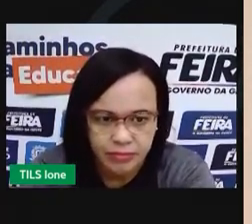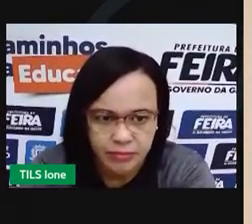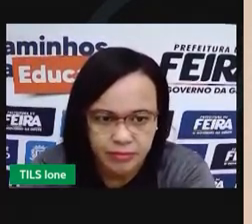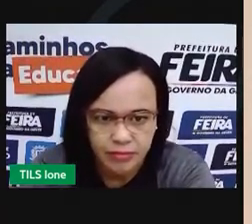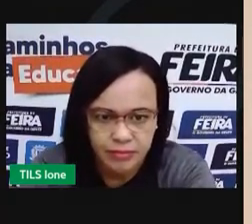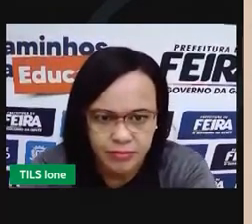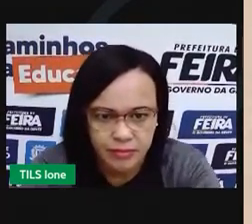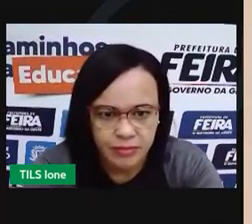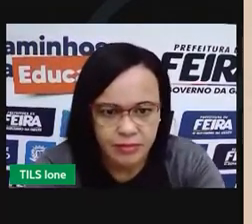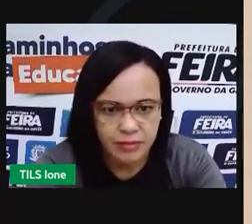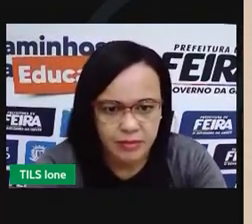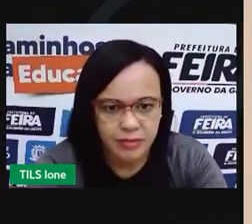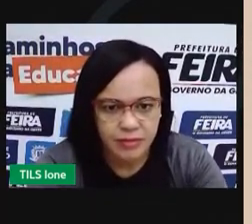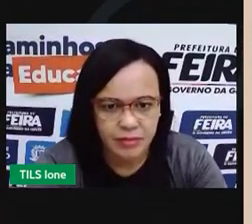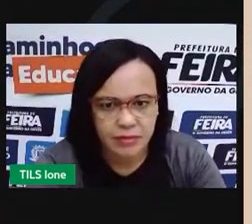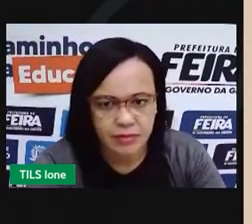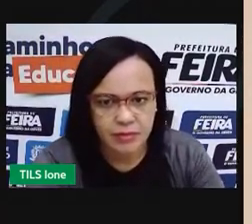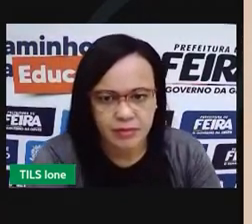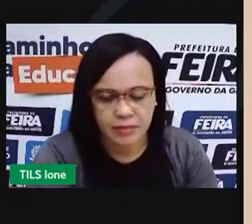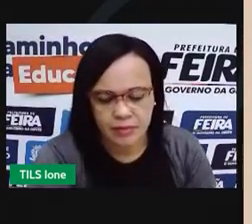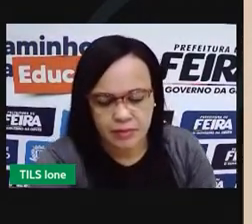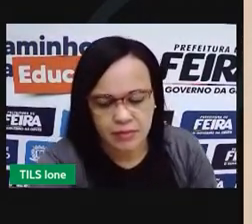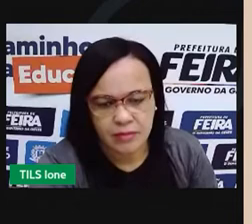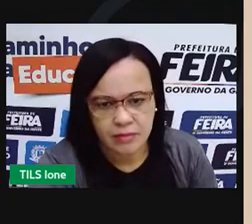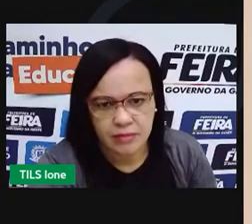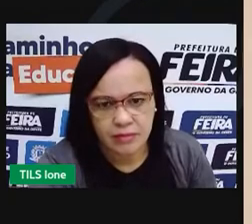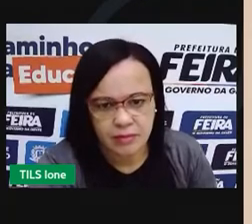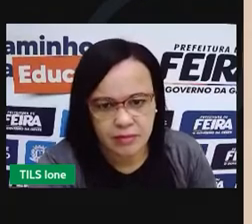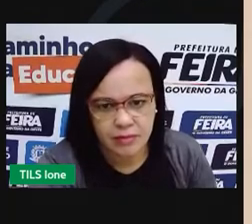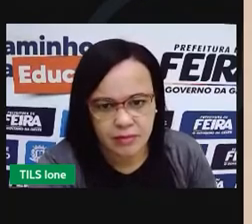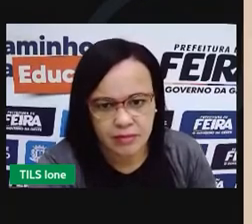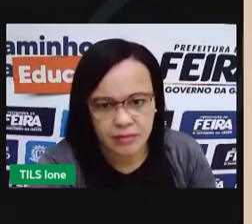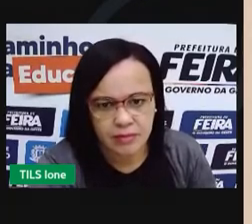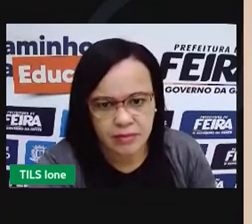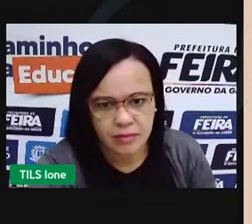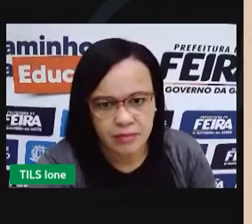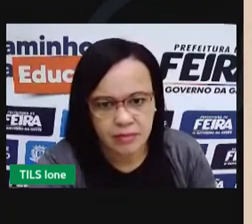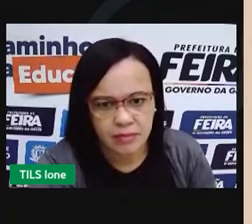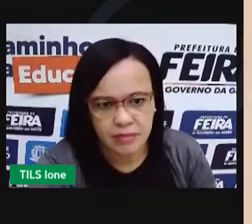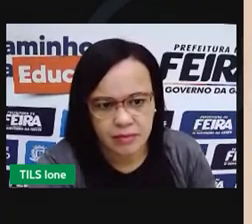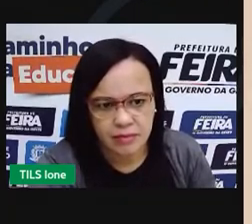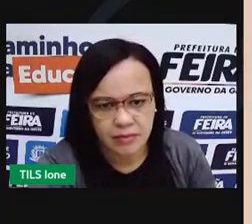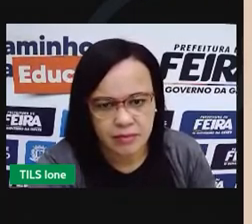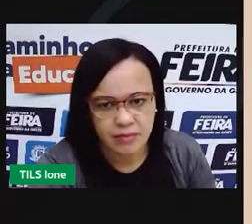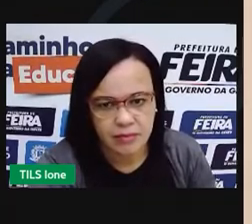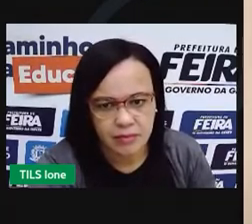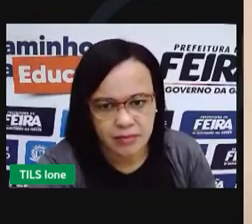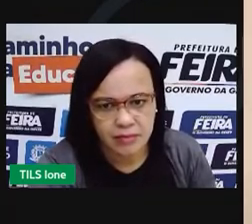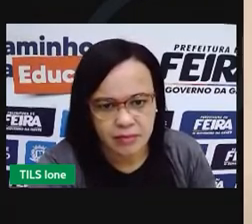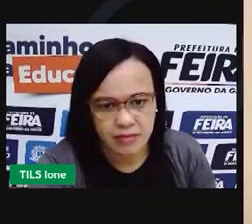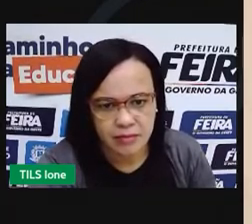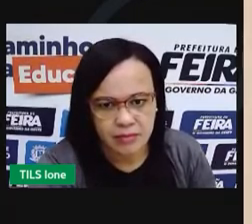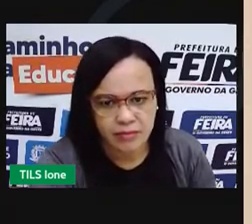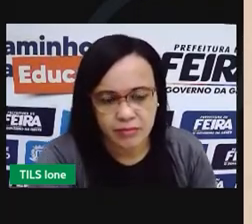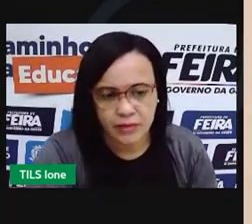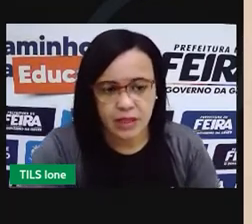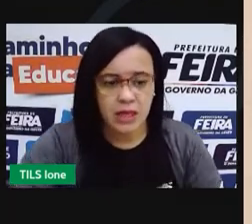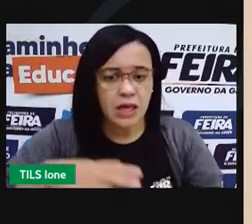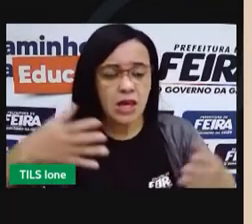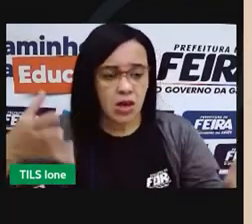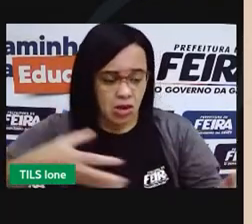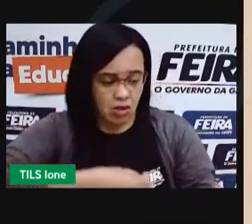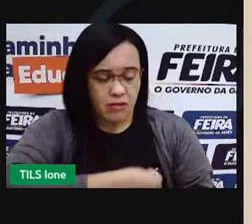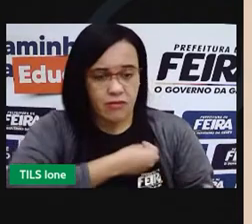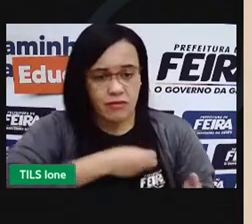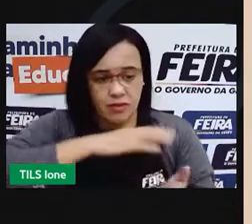Certo? Hoje, somos mais de 7 bilhões de pessoas vivendo na Terra. E para viver, precisamos de água, alimento, abrigo,